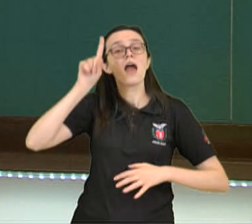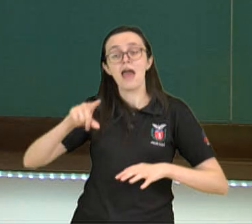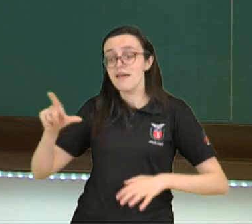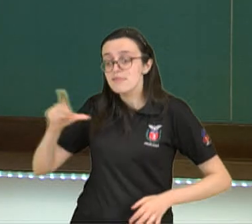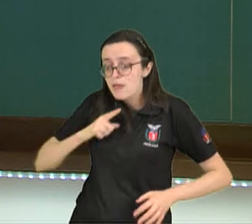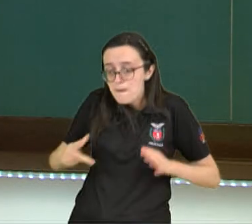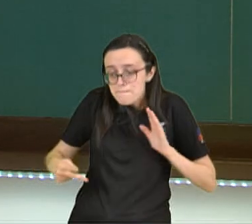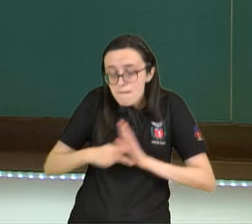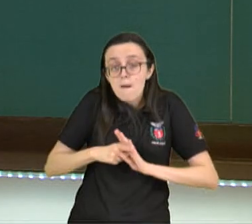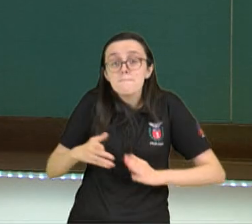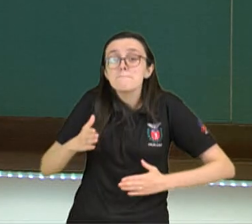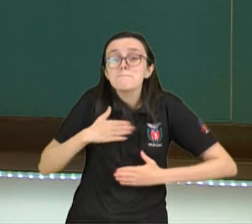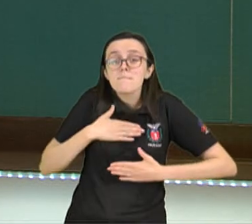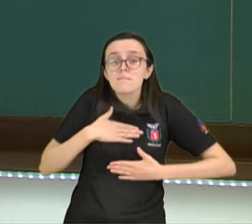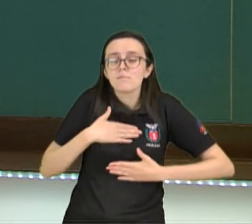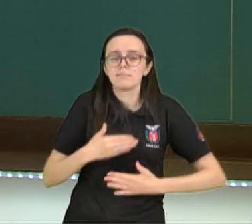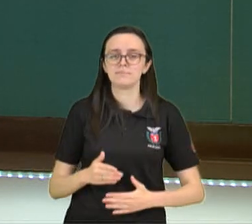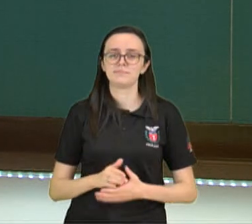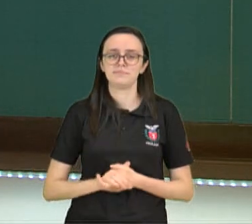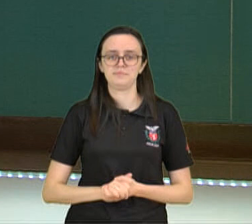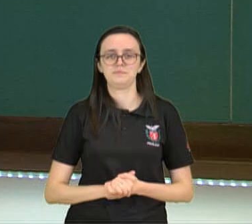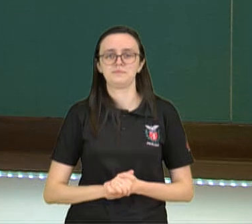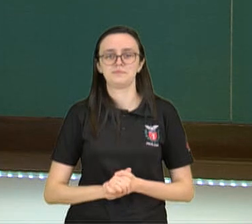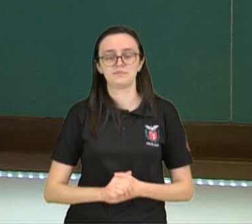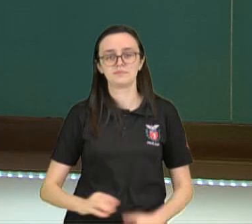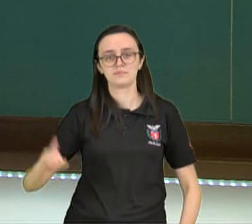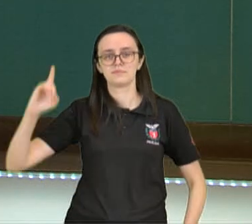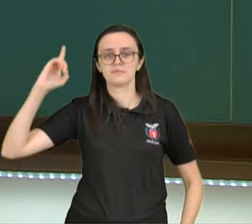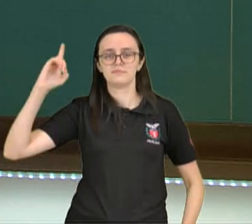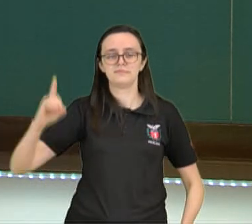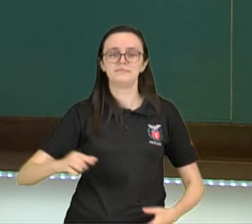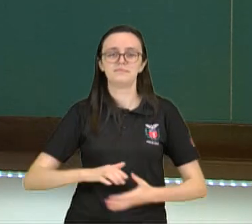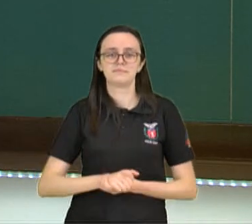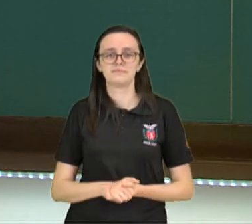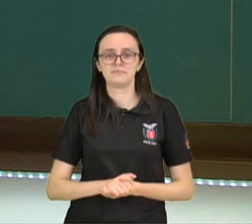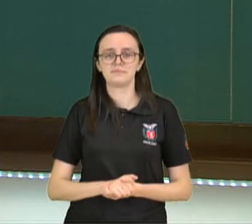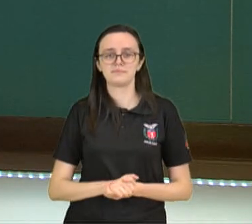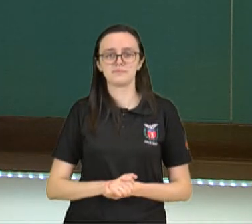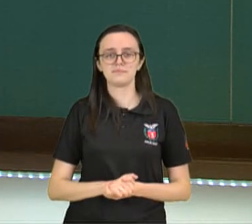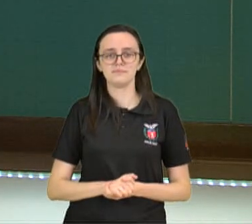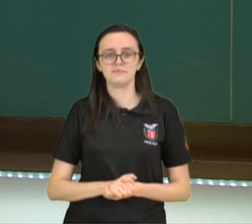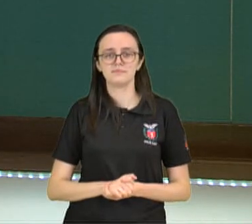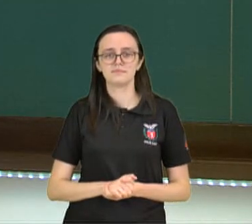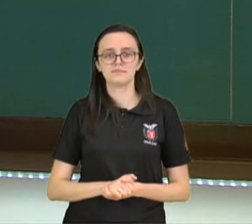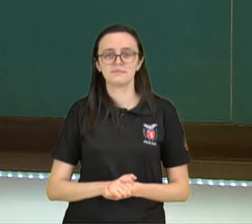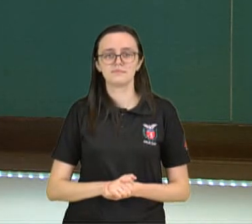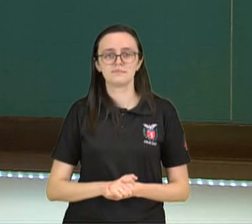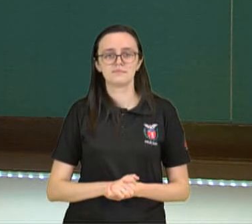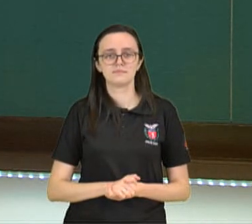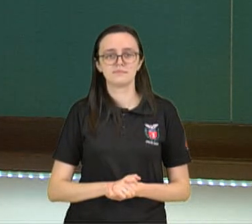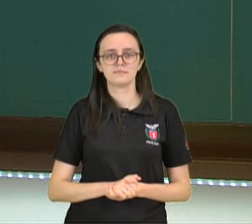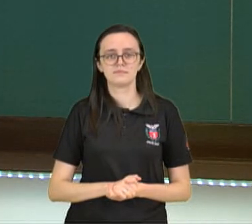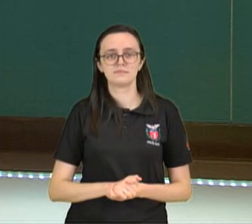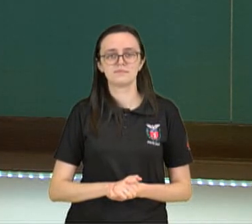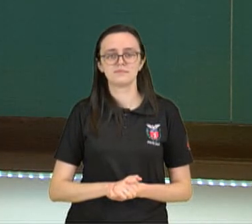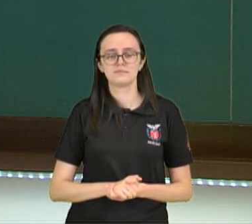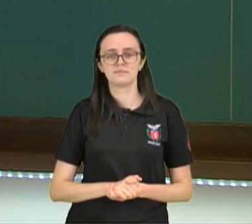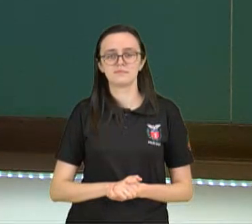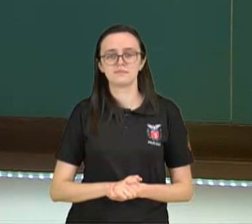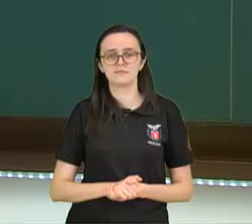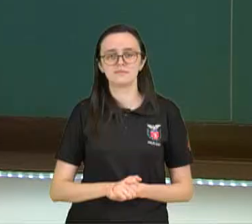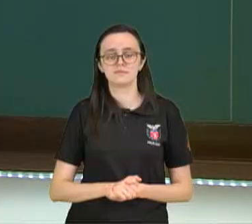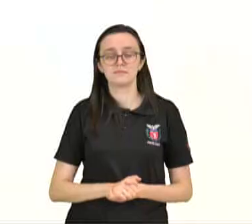né? Eles possuem uma casa de campo. Mis hijos tienen los ojos azules y el pelo